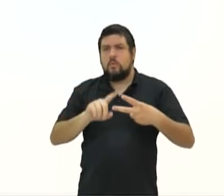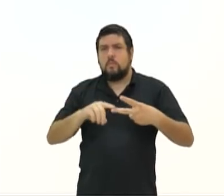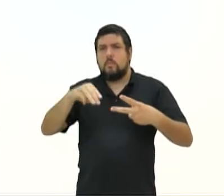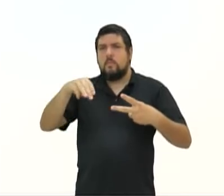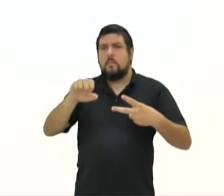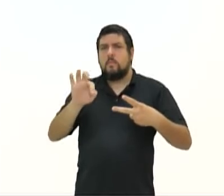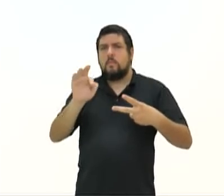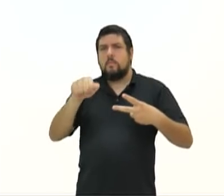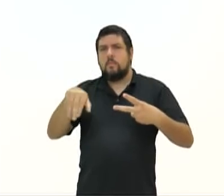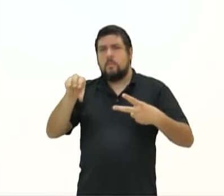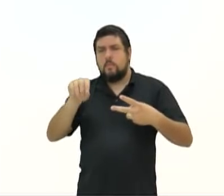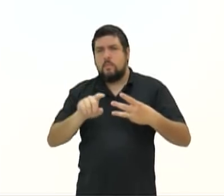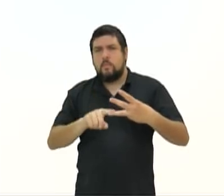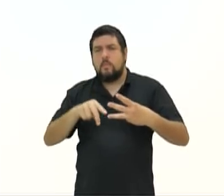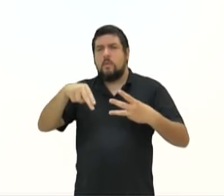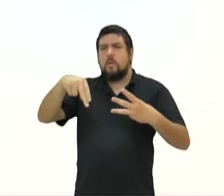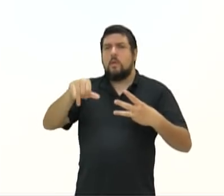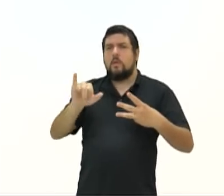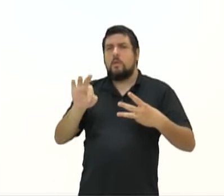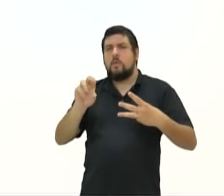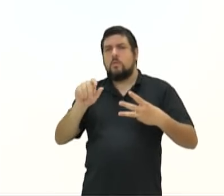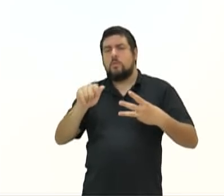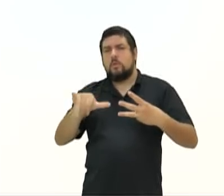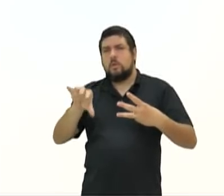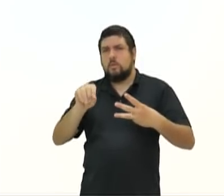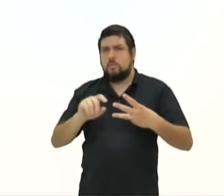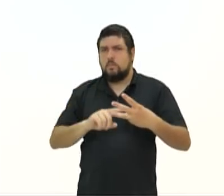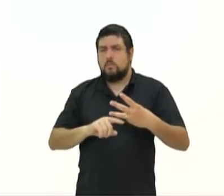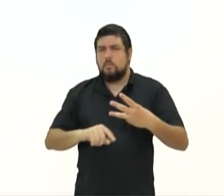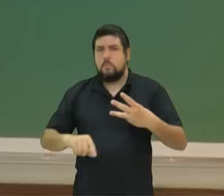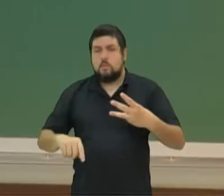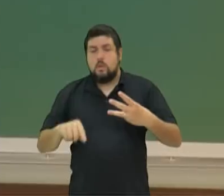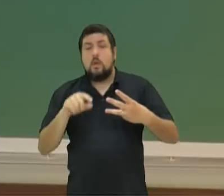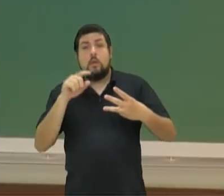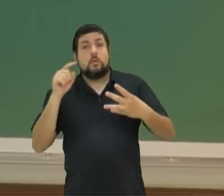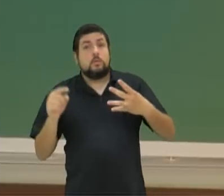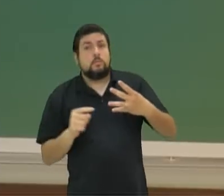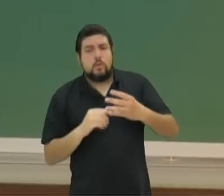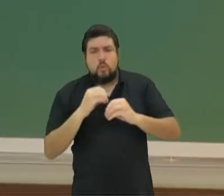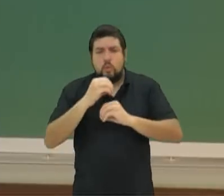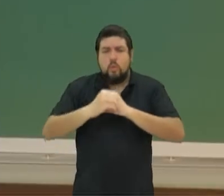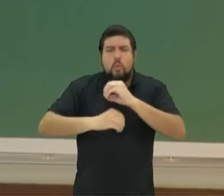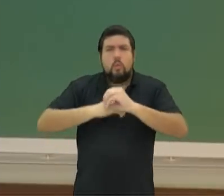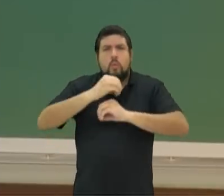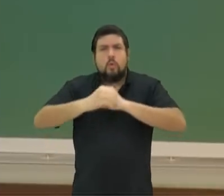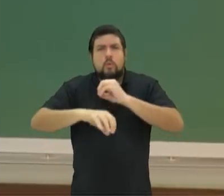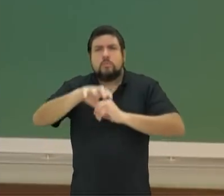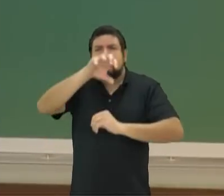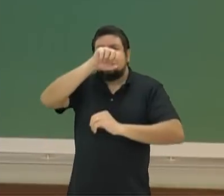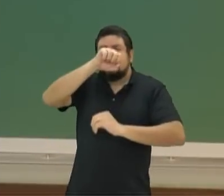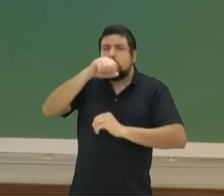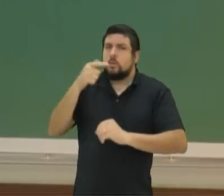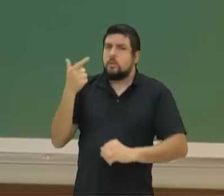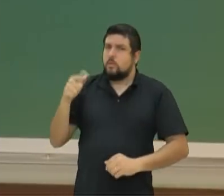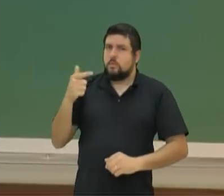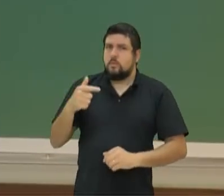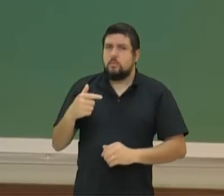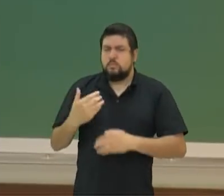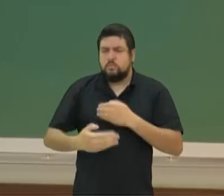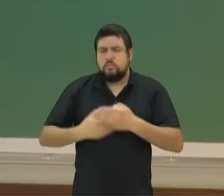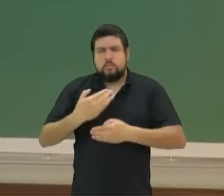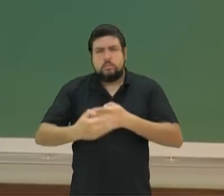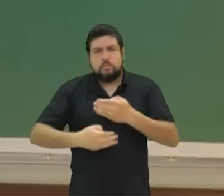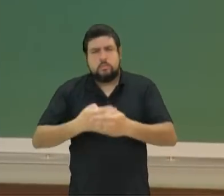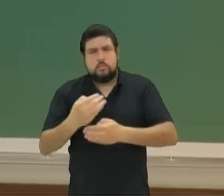e nitrogênio. Não tinha oxigênio então. O oxigênio veio se formar depois de muito tempo e a gente vai entender daqui a